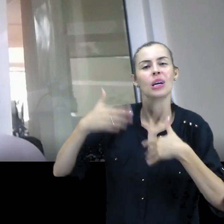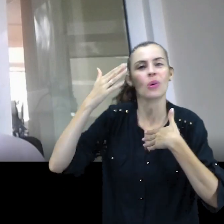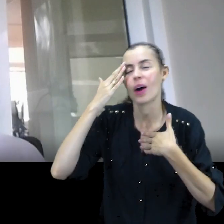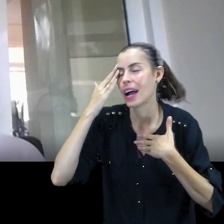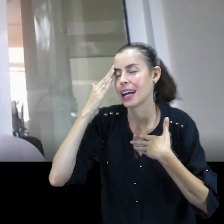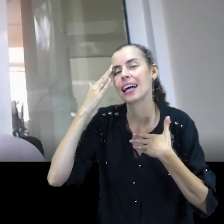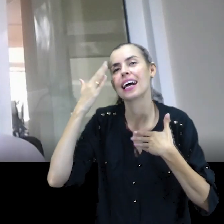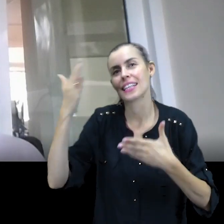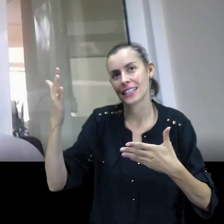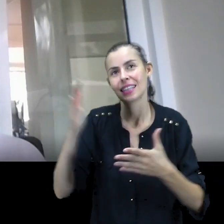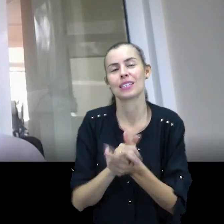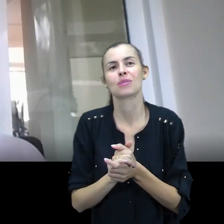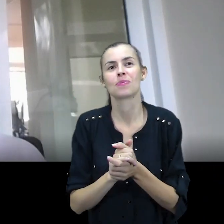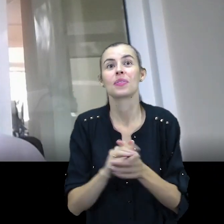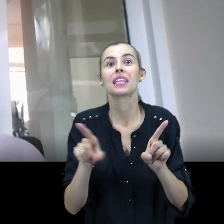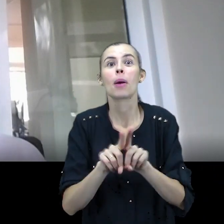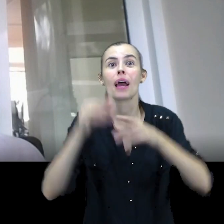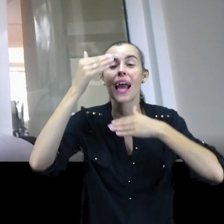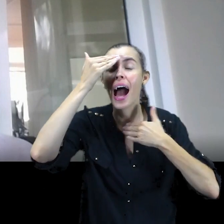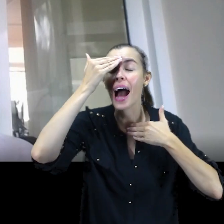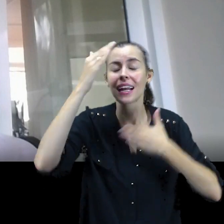ter nos proporcionado esse